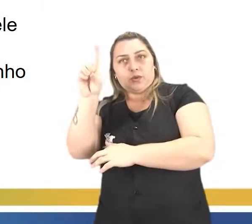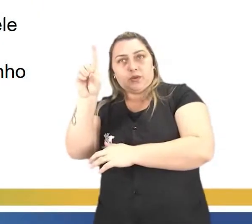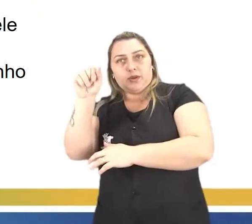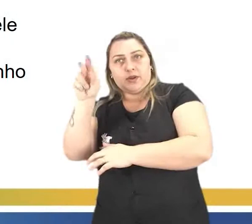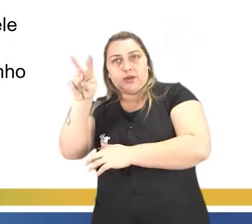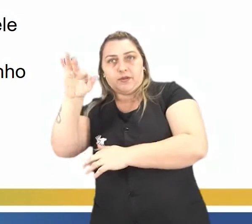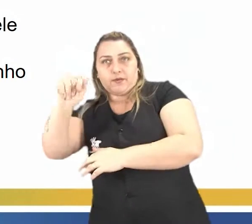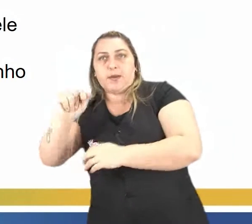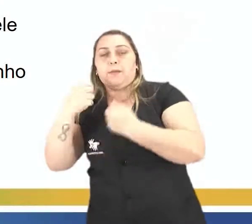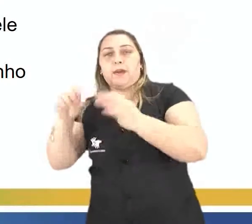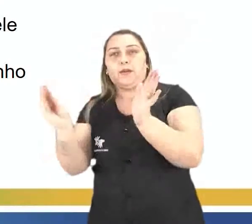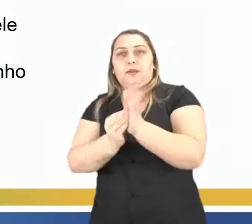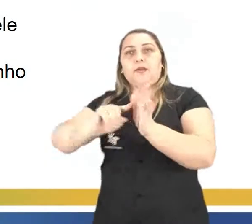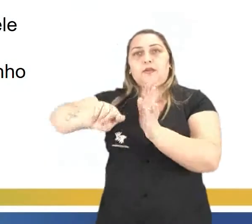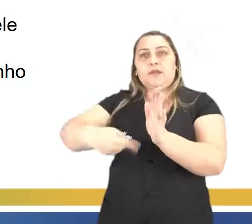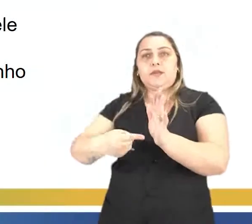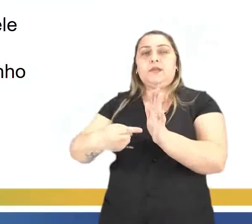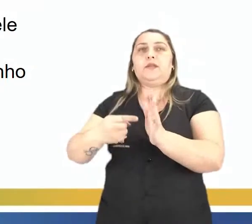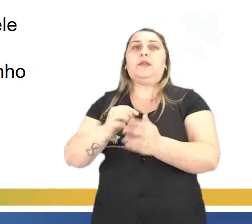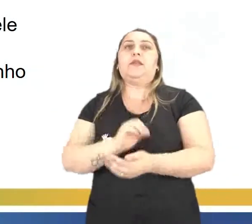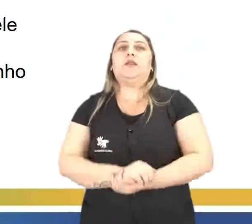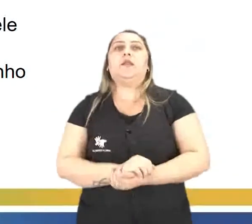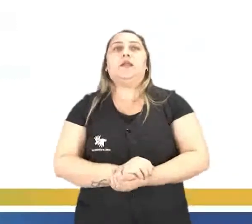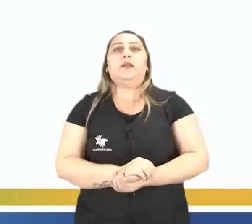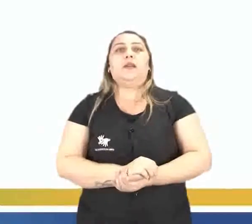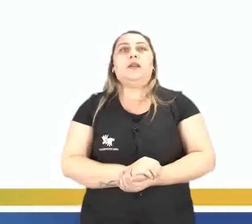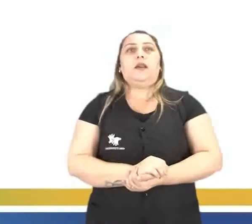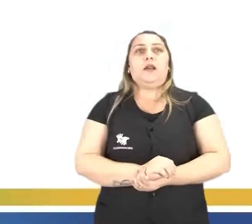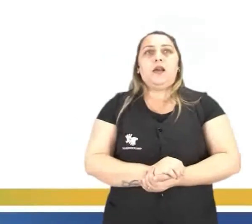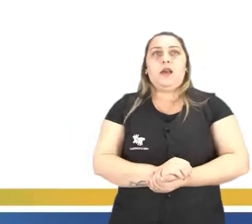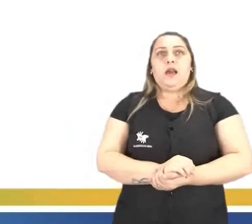antes. Certo? Vamos lá.